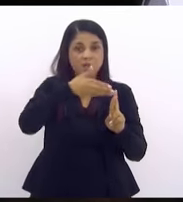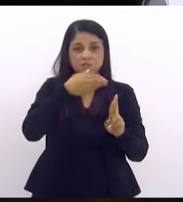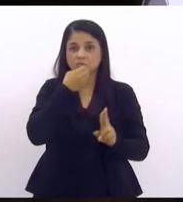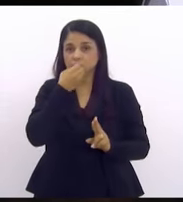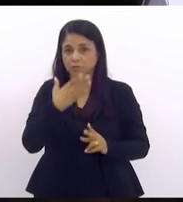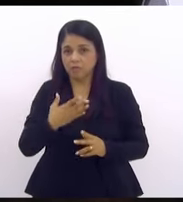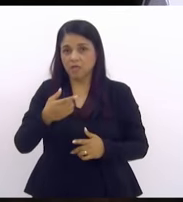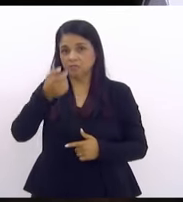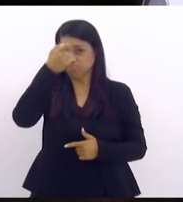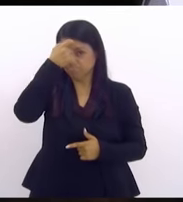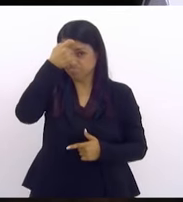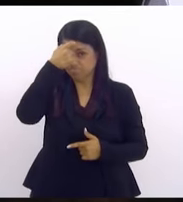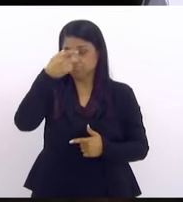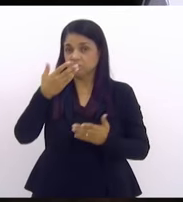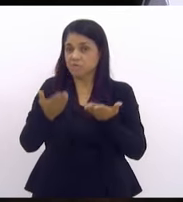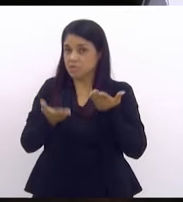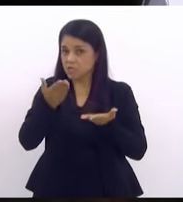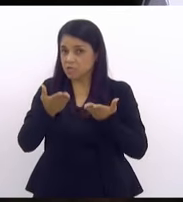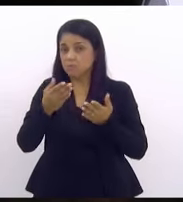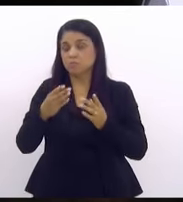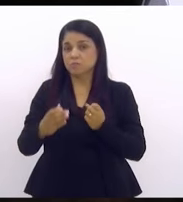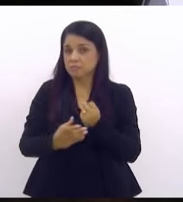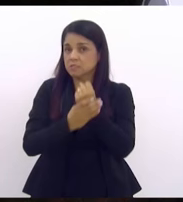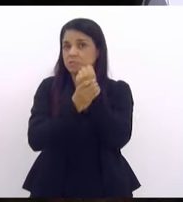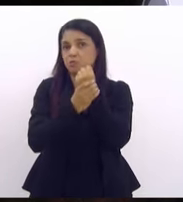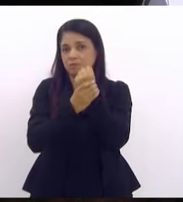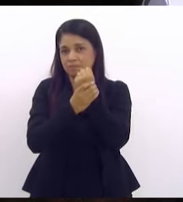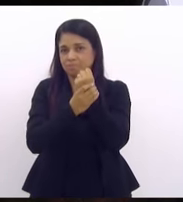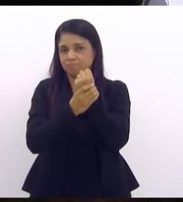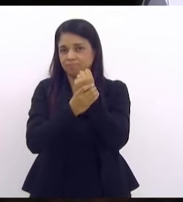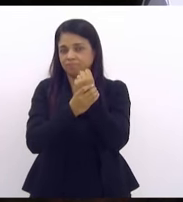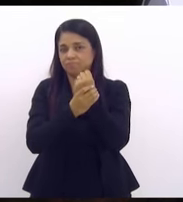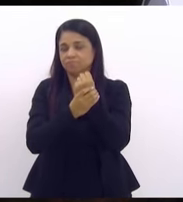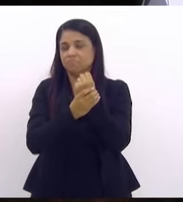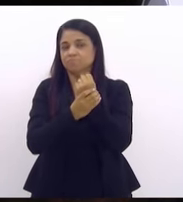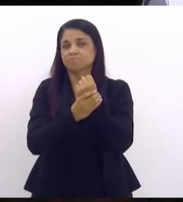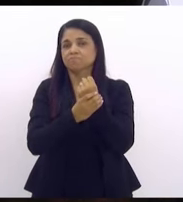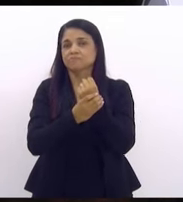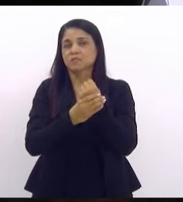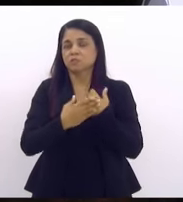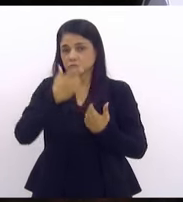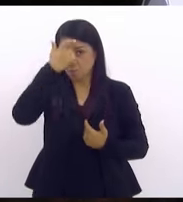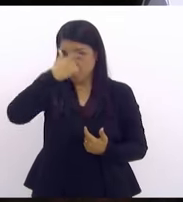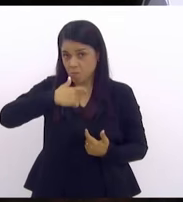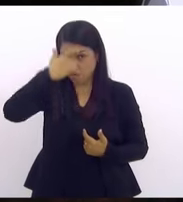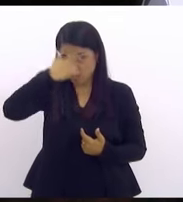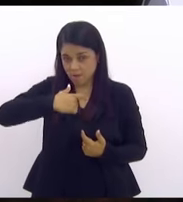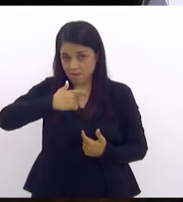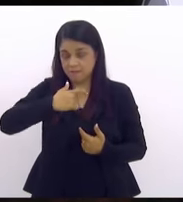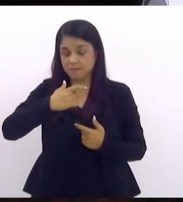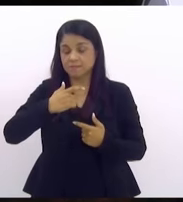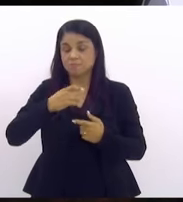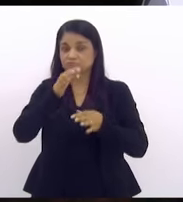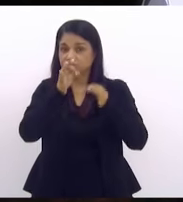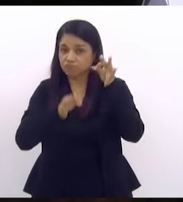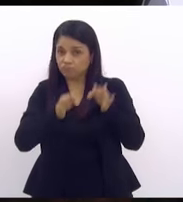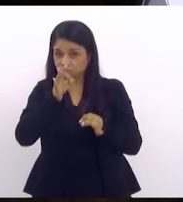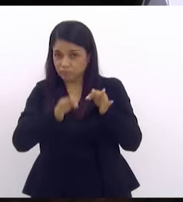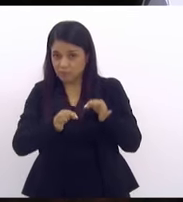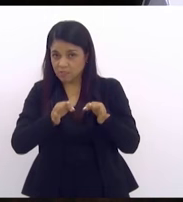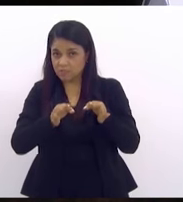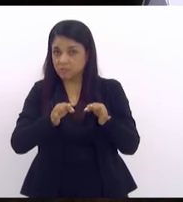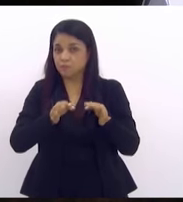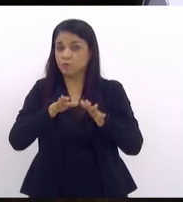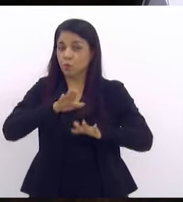sensatez equilíbrio e Um Porto Seguro dotado das virtudes Morais prudência Justiça